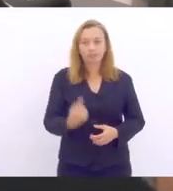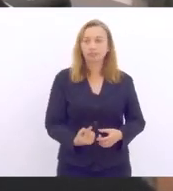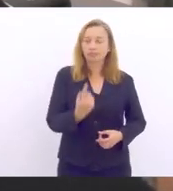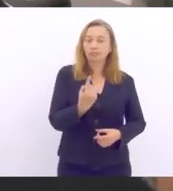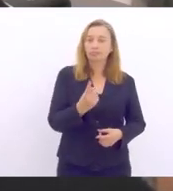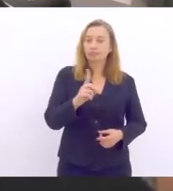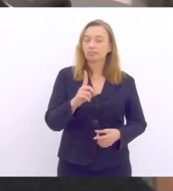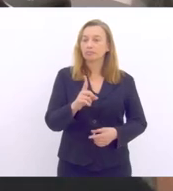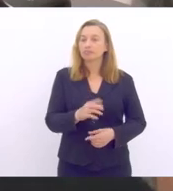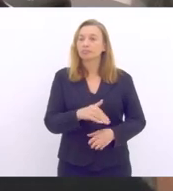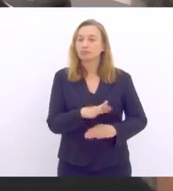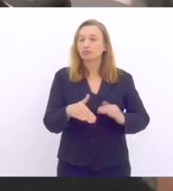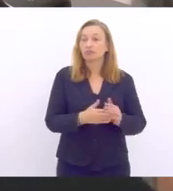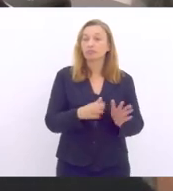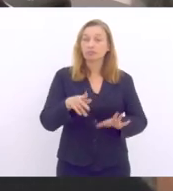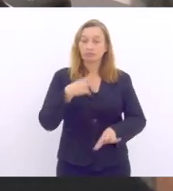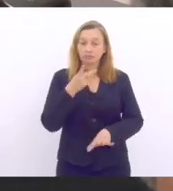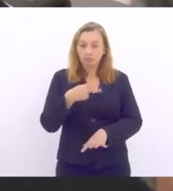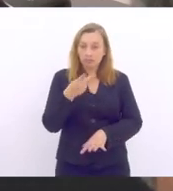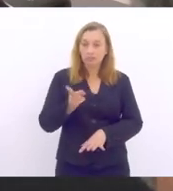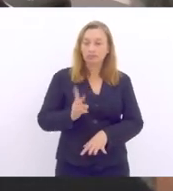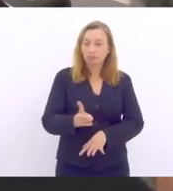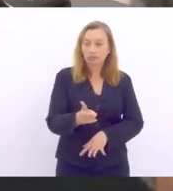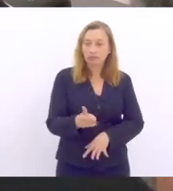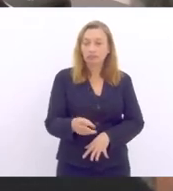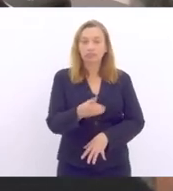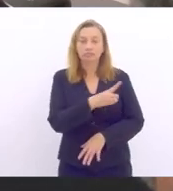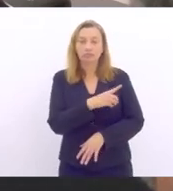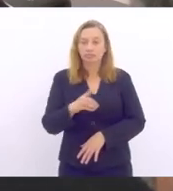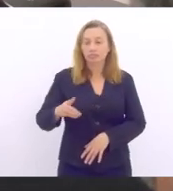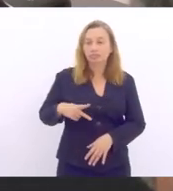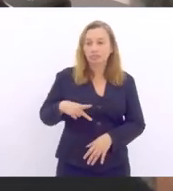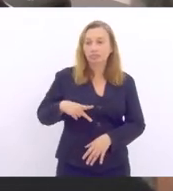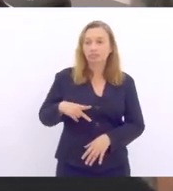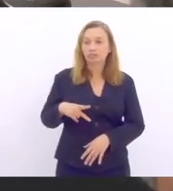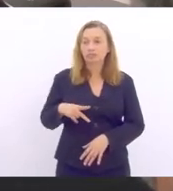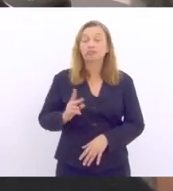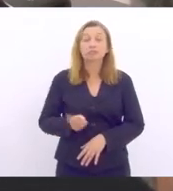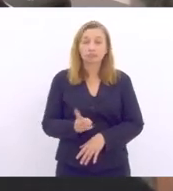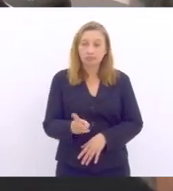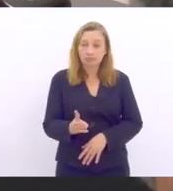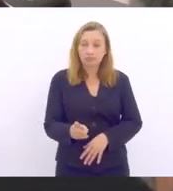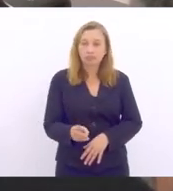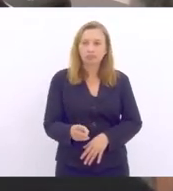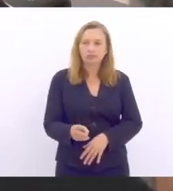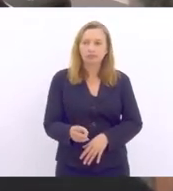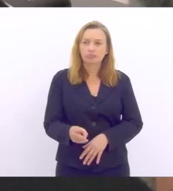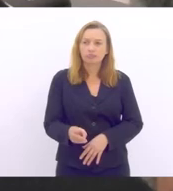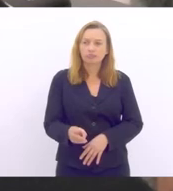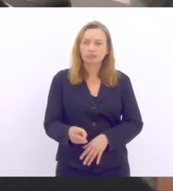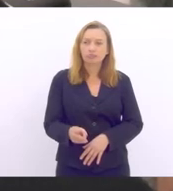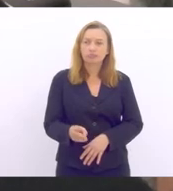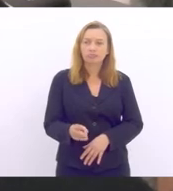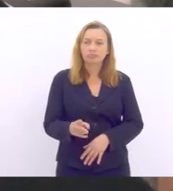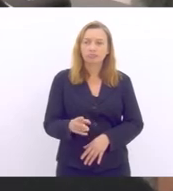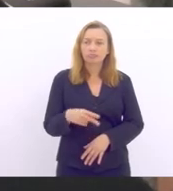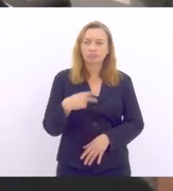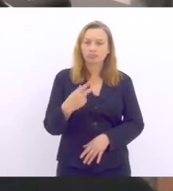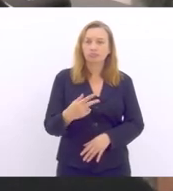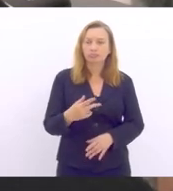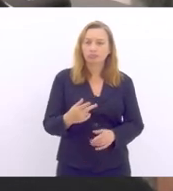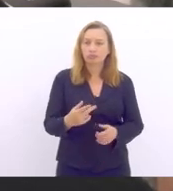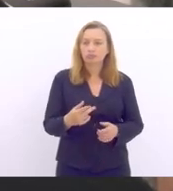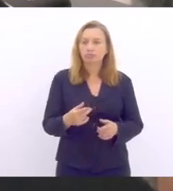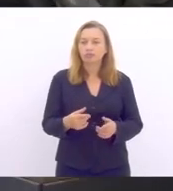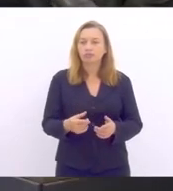o seguinte: a Defensoria Pública, por excelência, como instituição contramajoritária, terá sempre uma posição